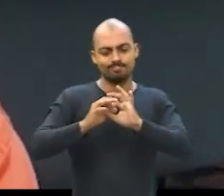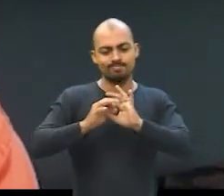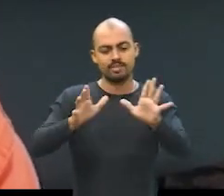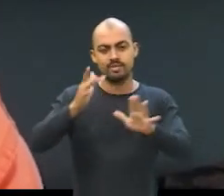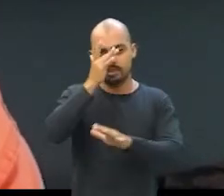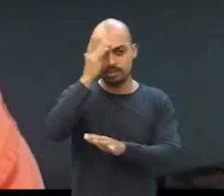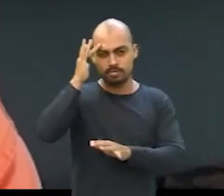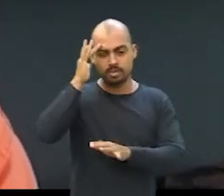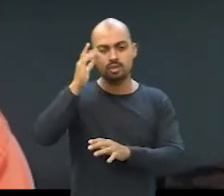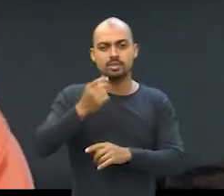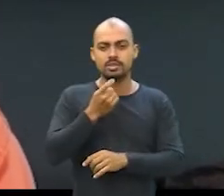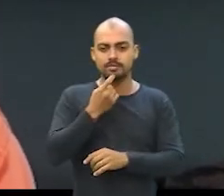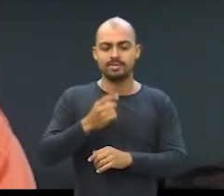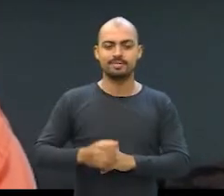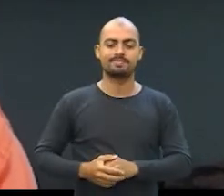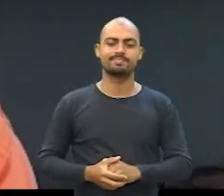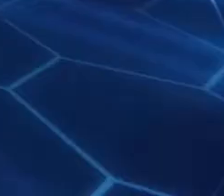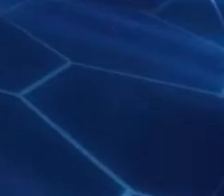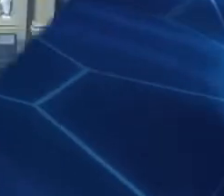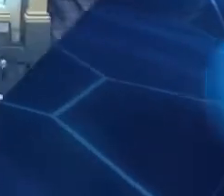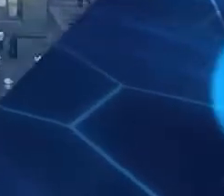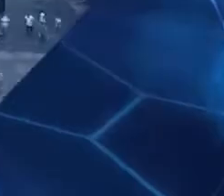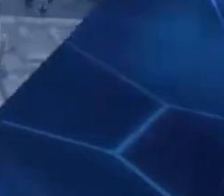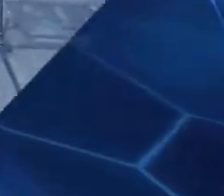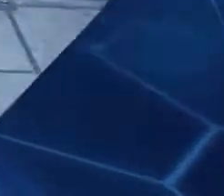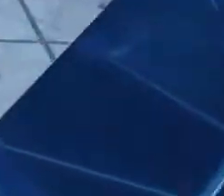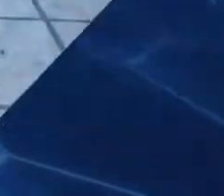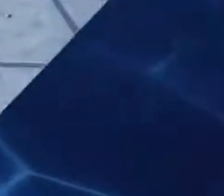de mais liberdade para o cidadão campineiro.